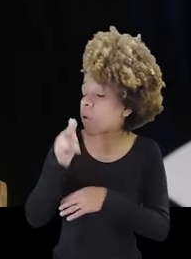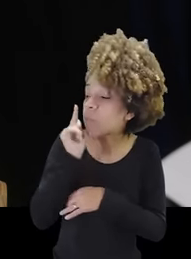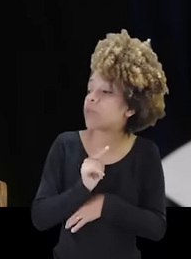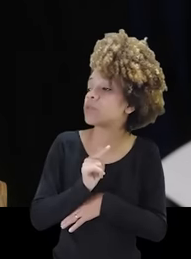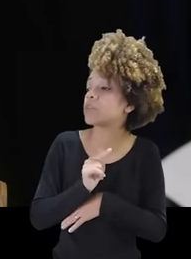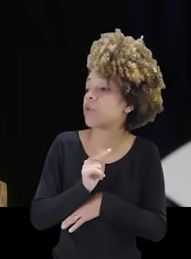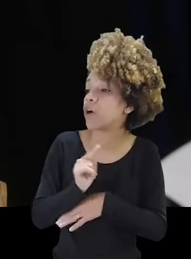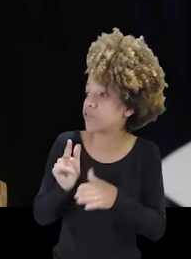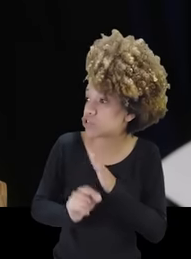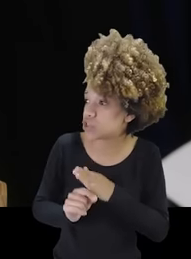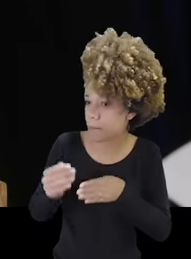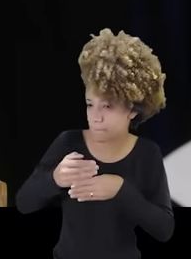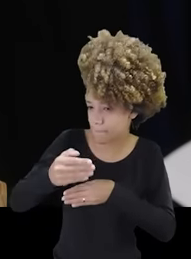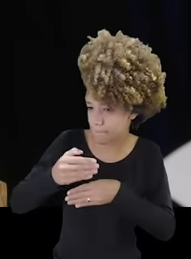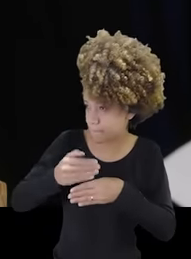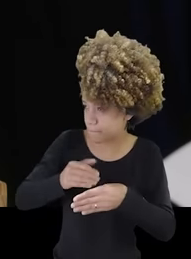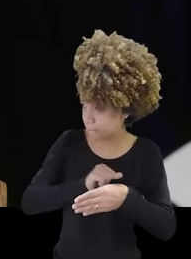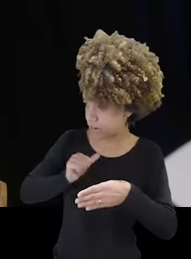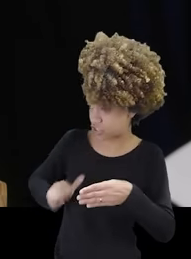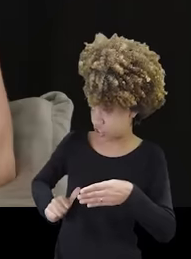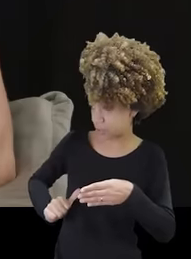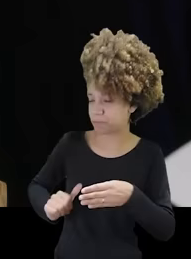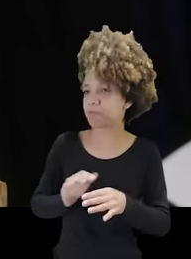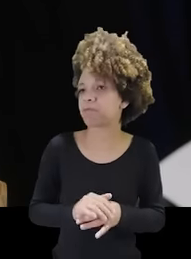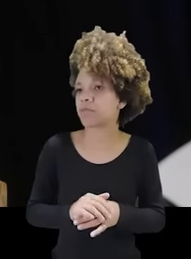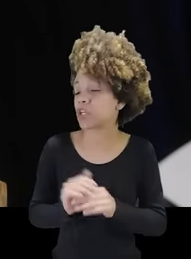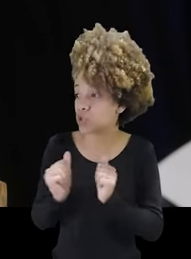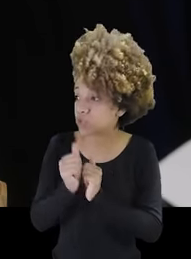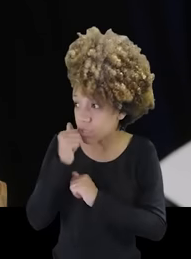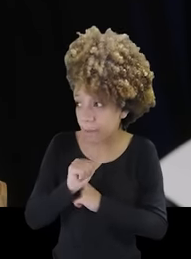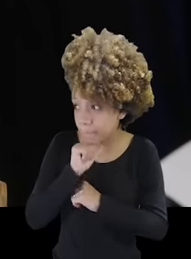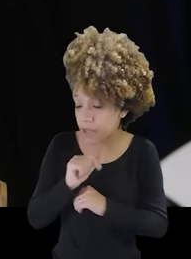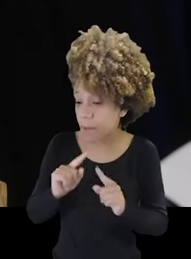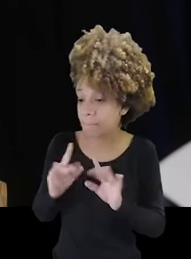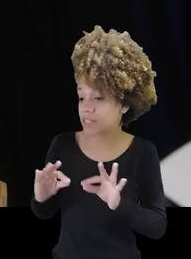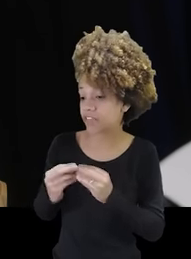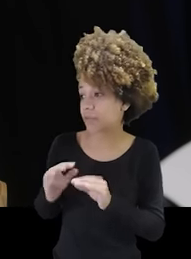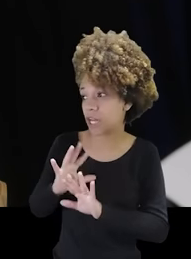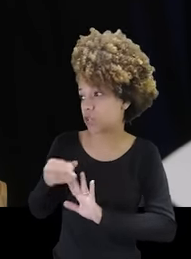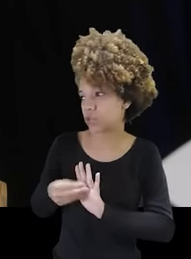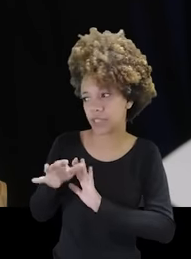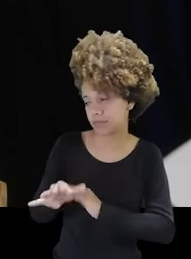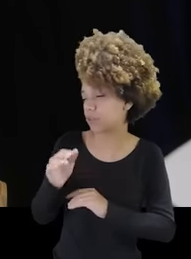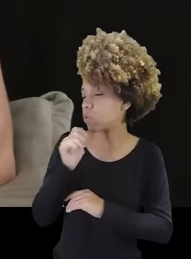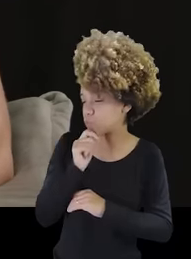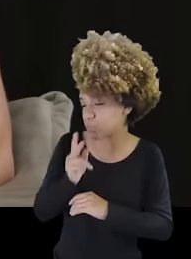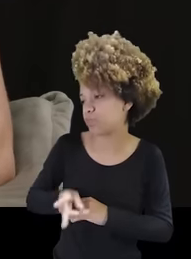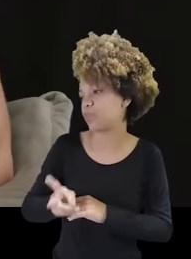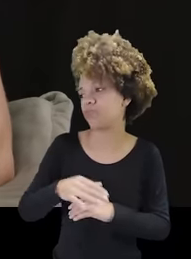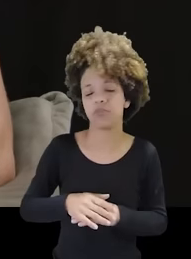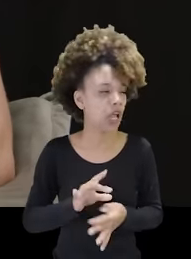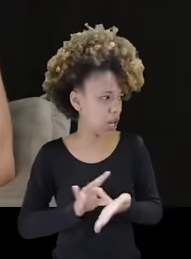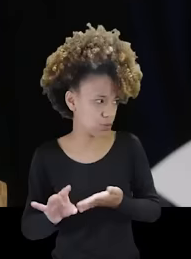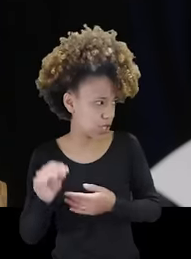conseguiu fugir pela fronteira com a China mas ela é a mãe dela só que aí a família inteira dela tá lá ainda e ela